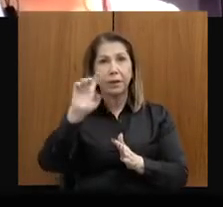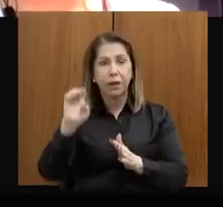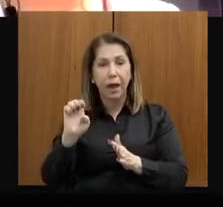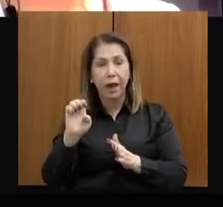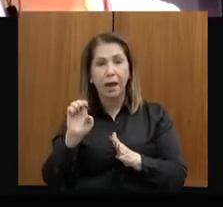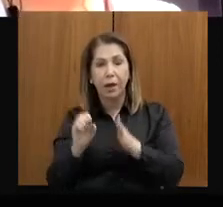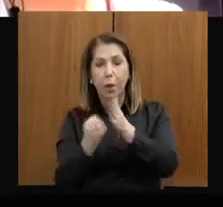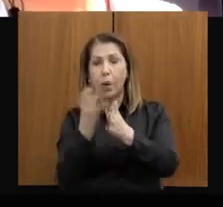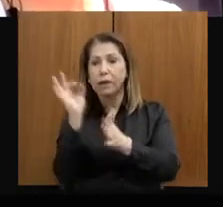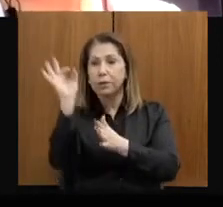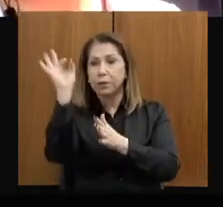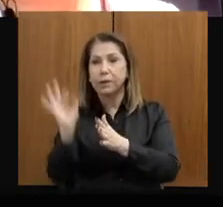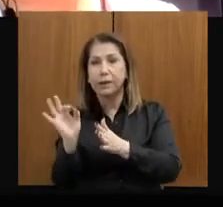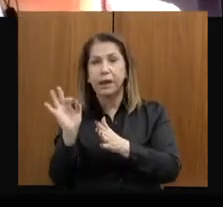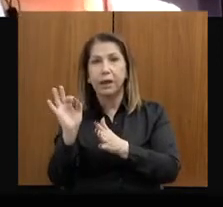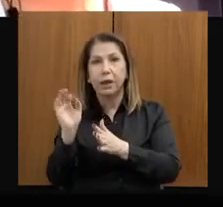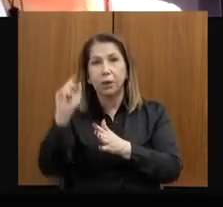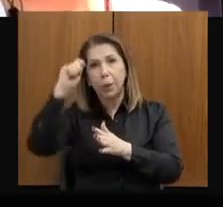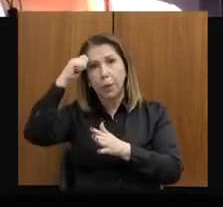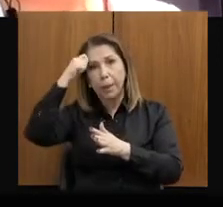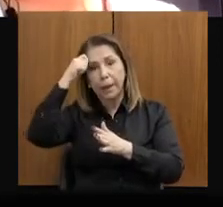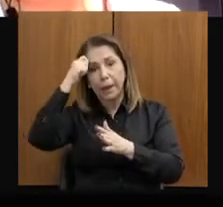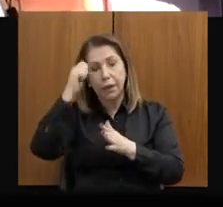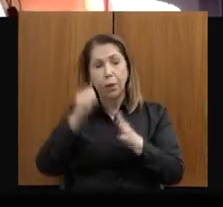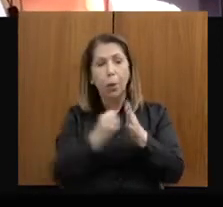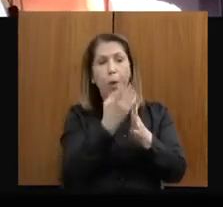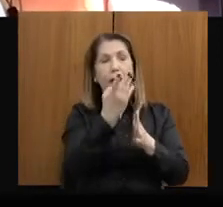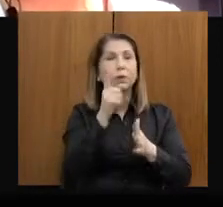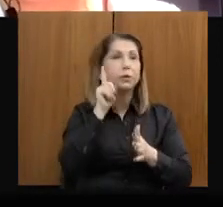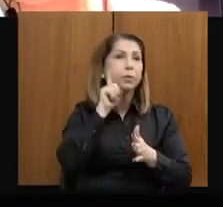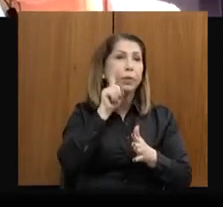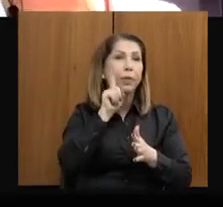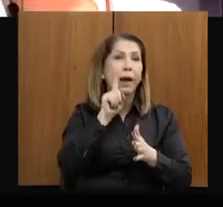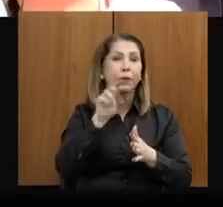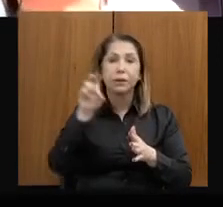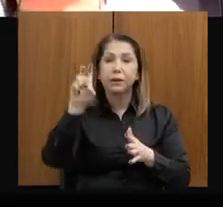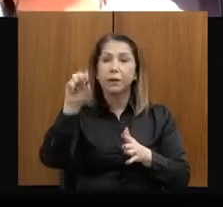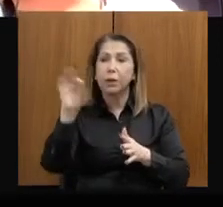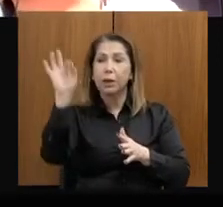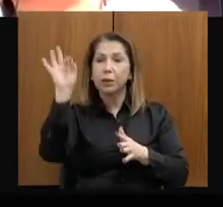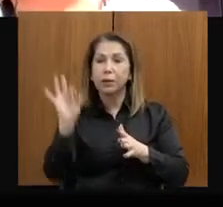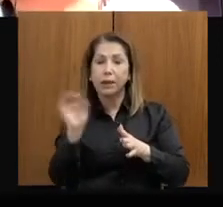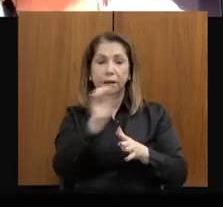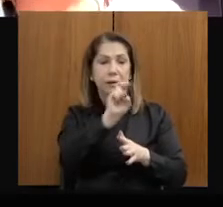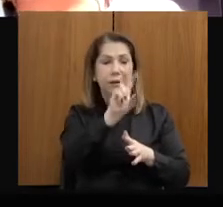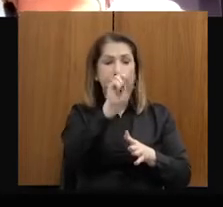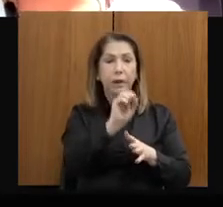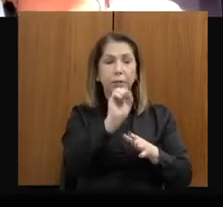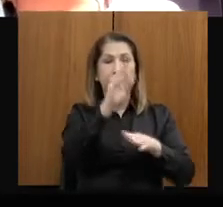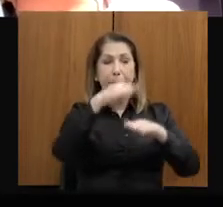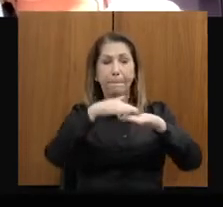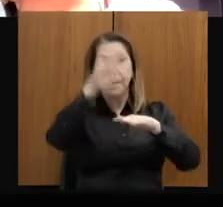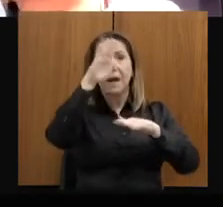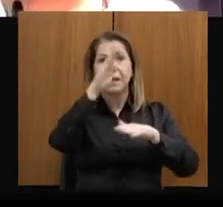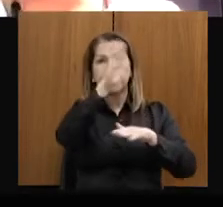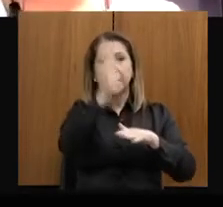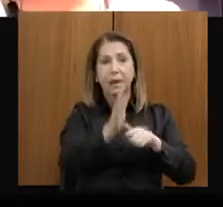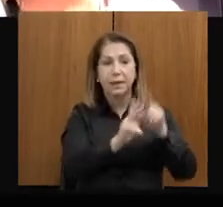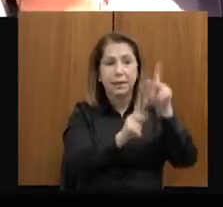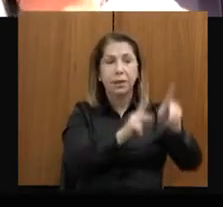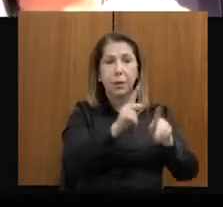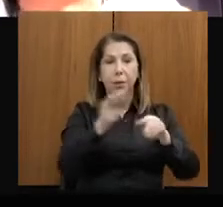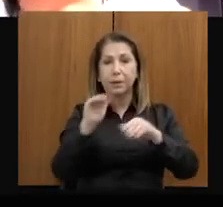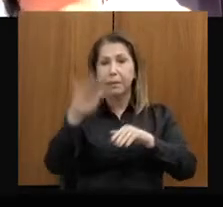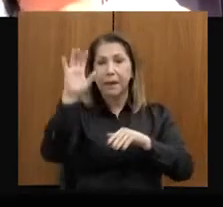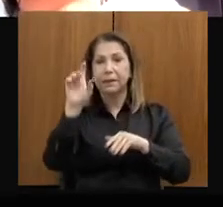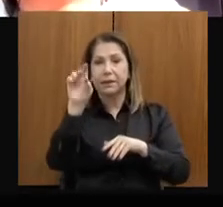pretos e pardos que perpassam mais de cinquenta por cento da população brasileira é eu peço para passar também mas não vejo